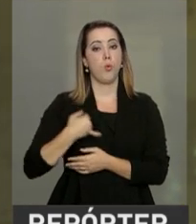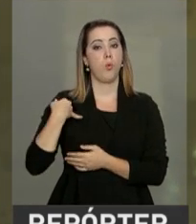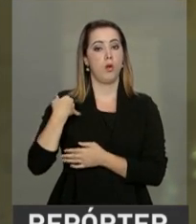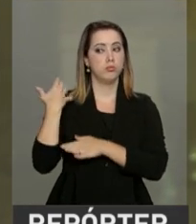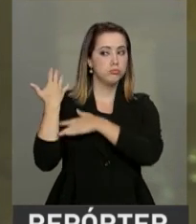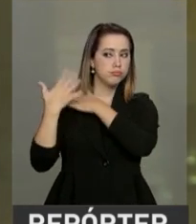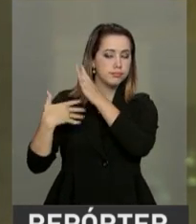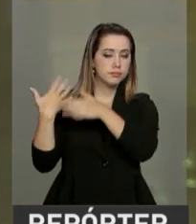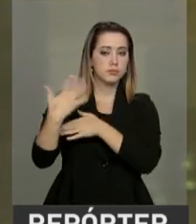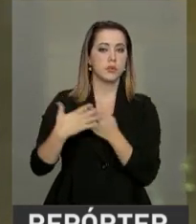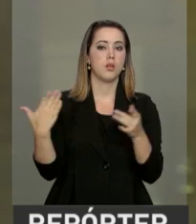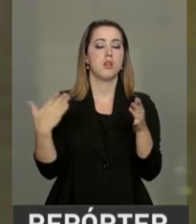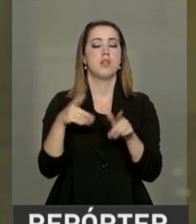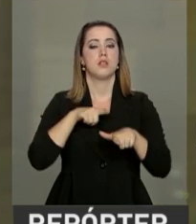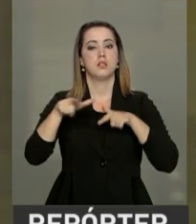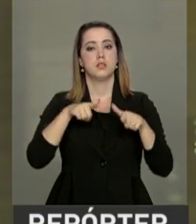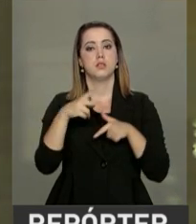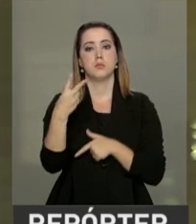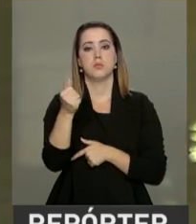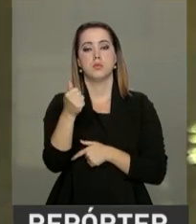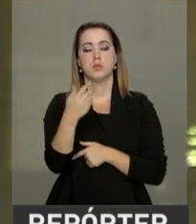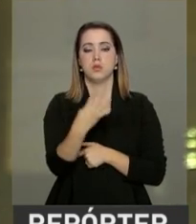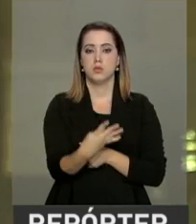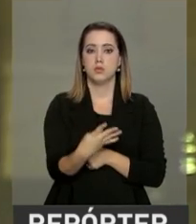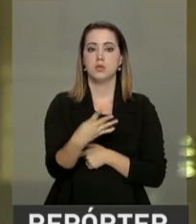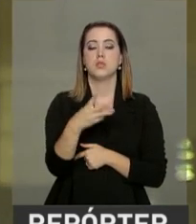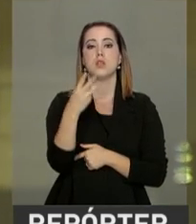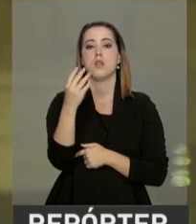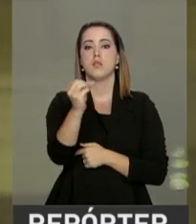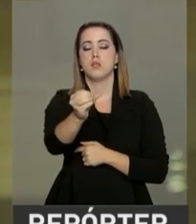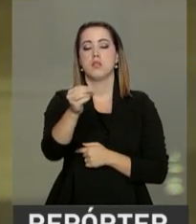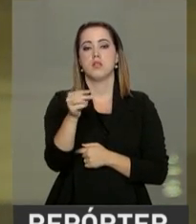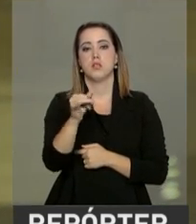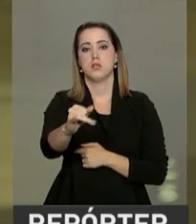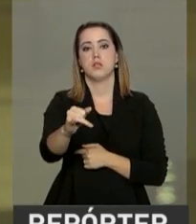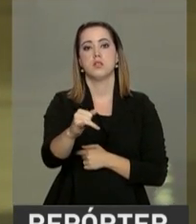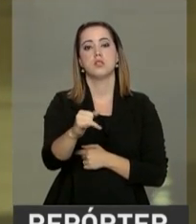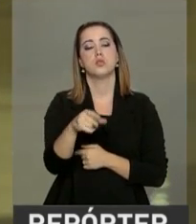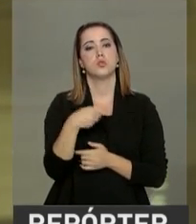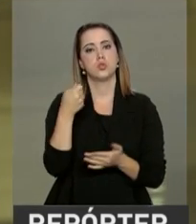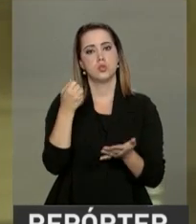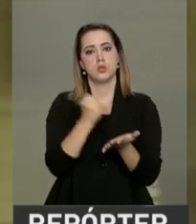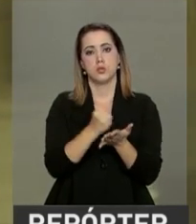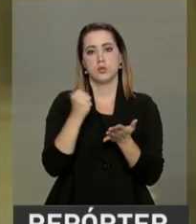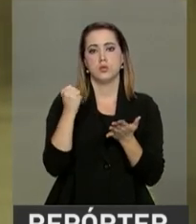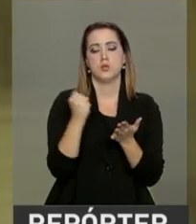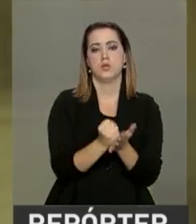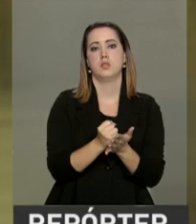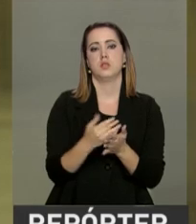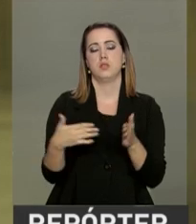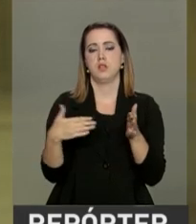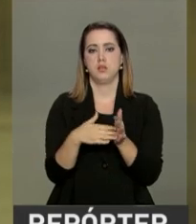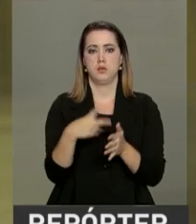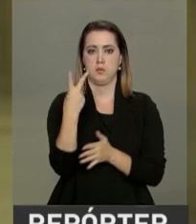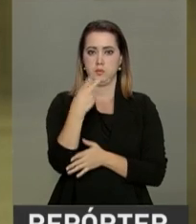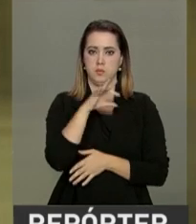trabalhado em 2014 pelo menos 30 dias com carteira assinada, com remuneração média mensal de até